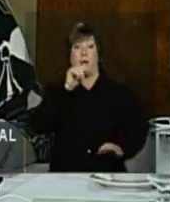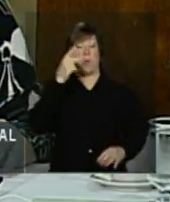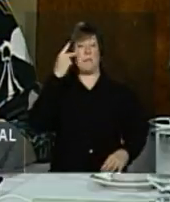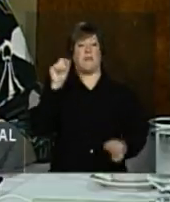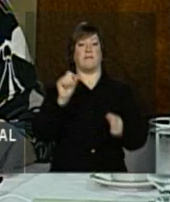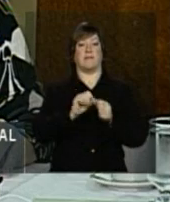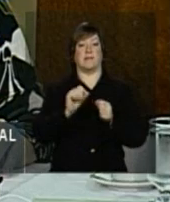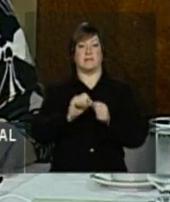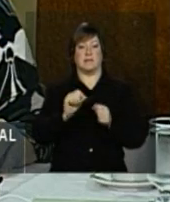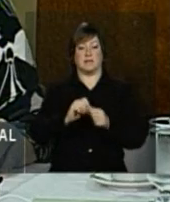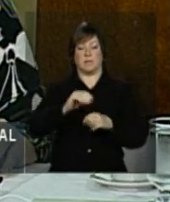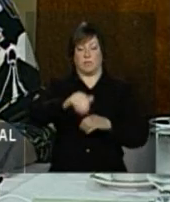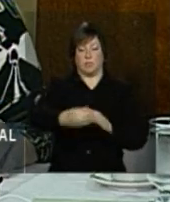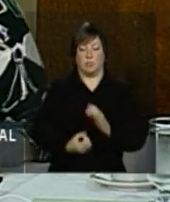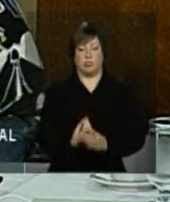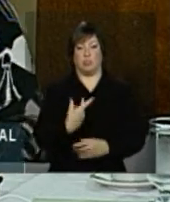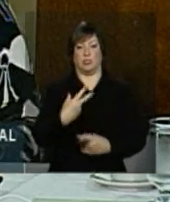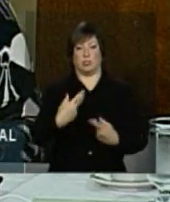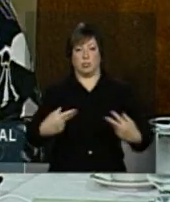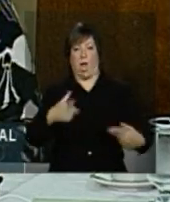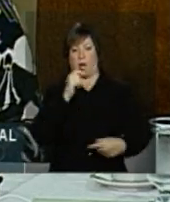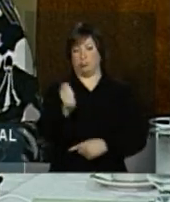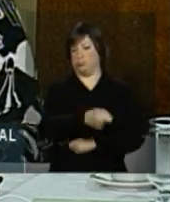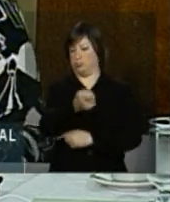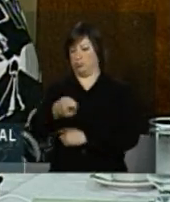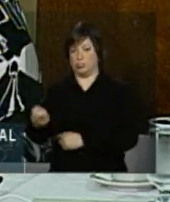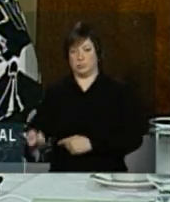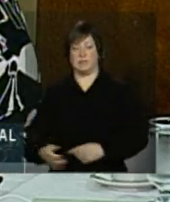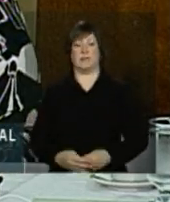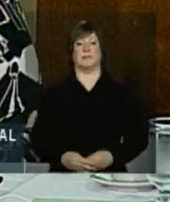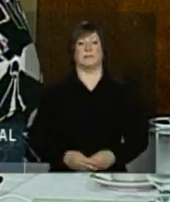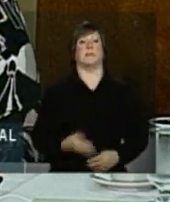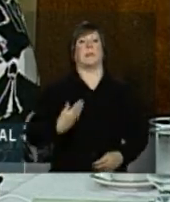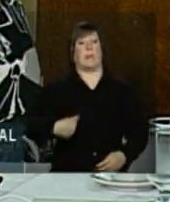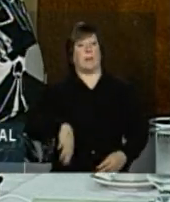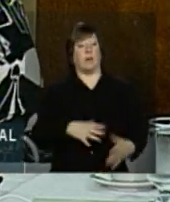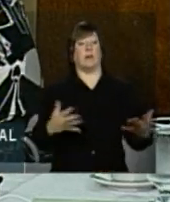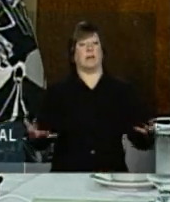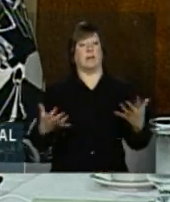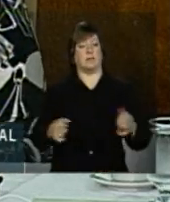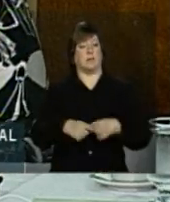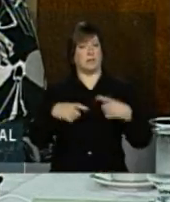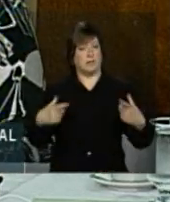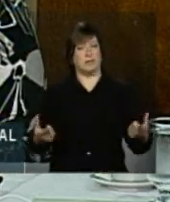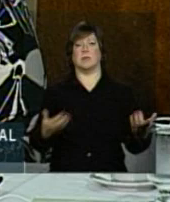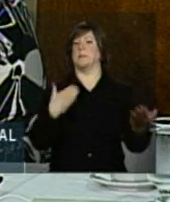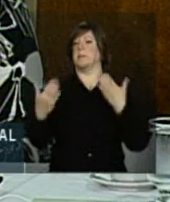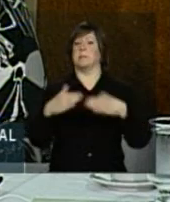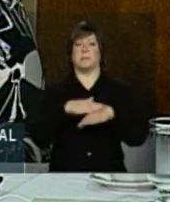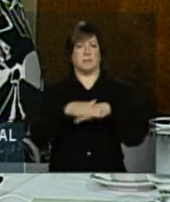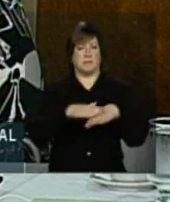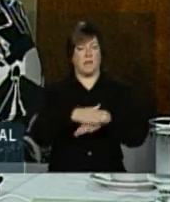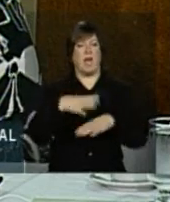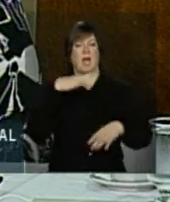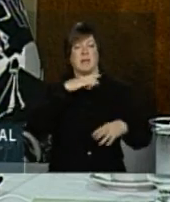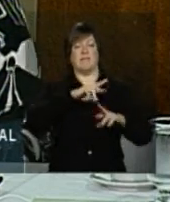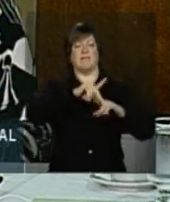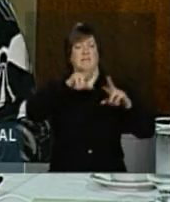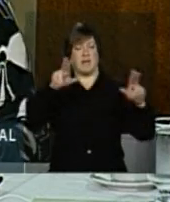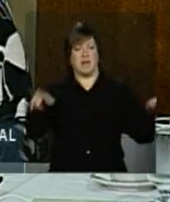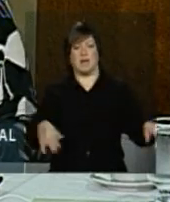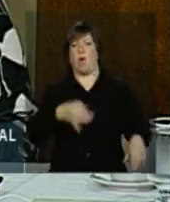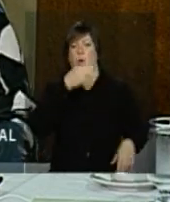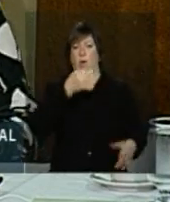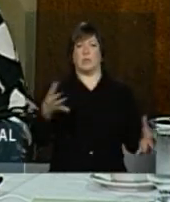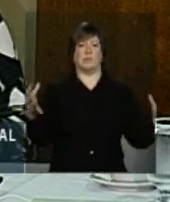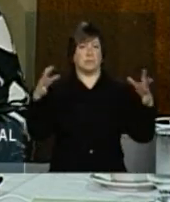para paraa produção então nós queremos ampliar estamos abertos à discussão achamos que tem vários mecanismos que deveriam